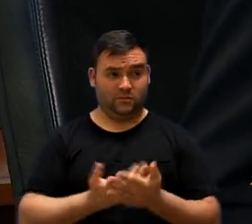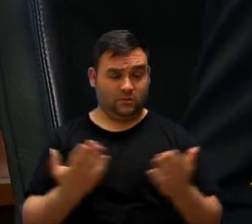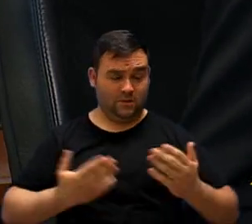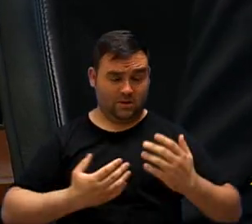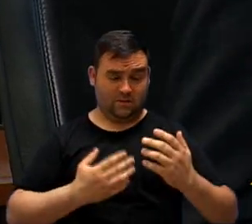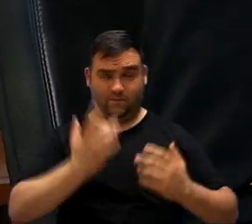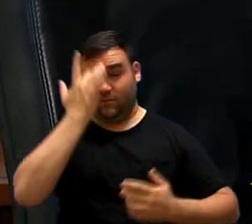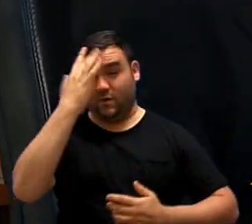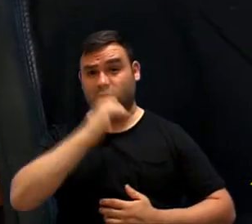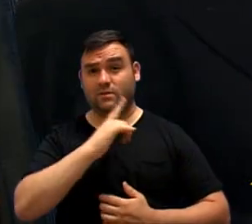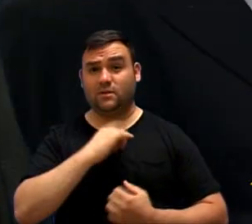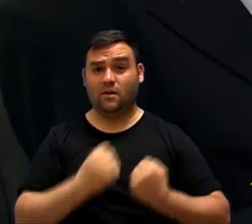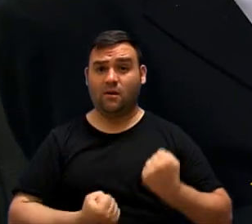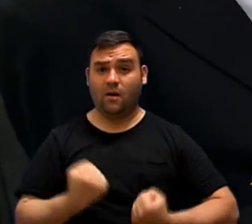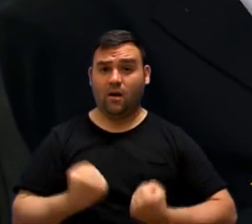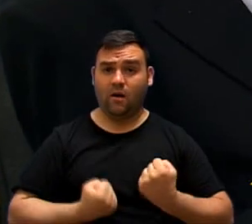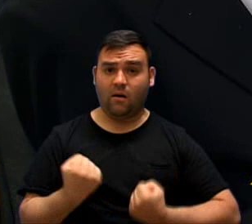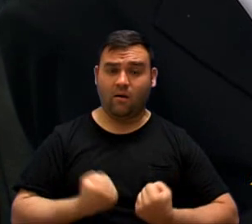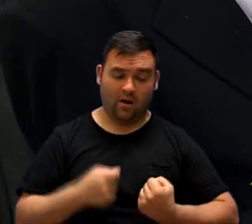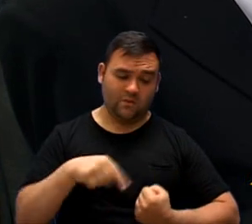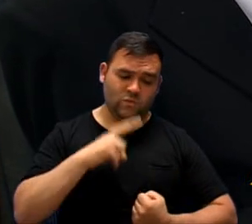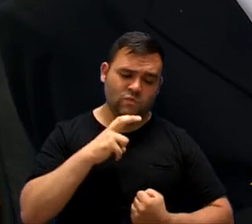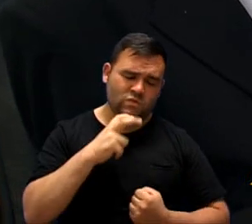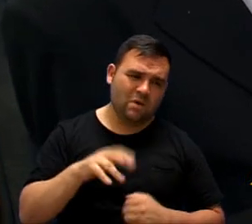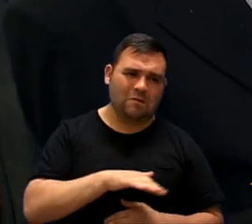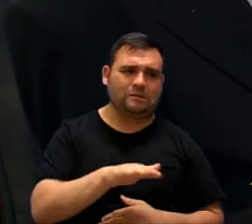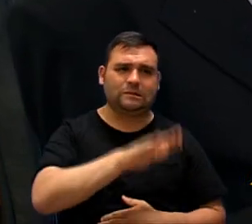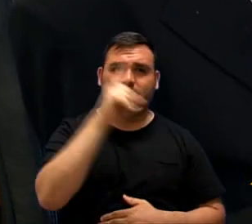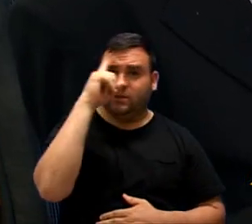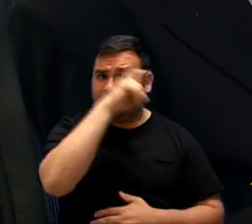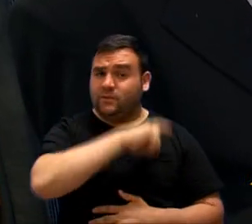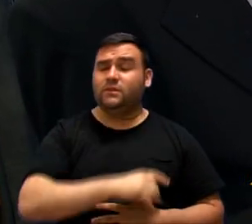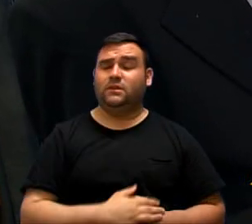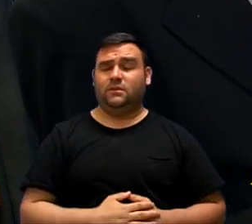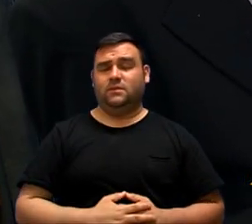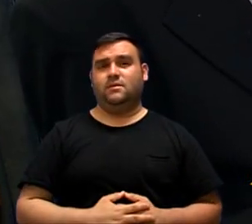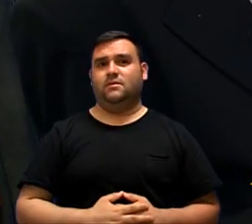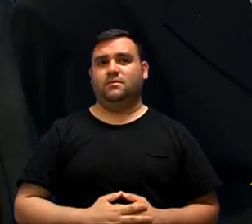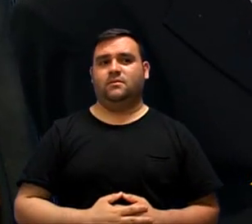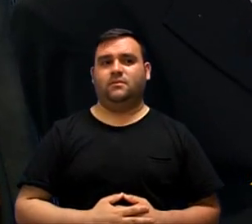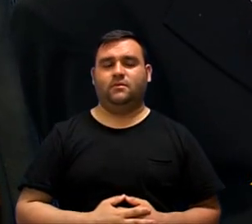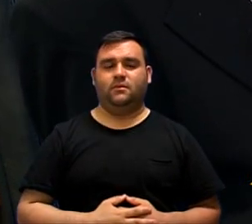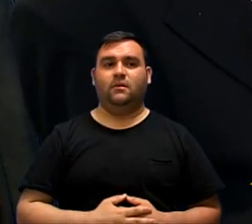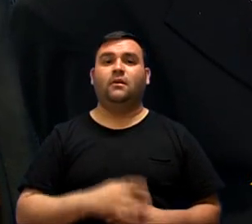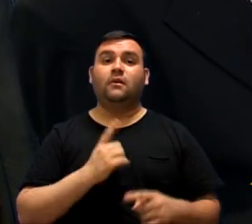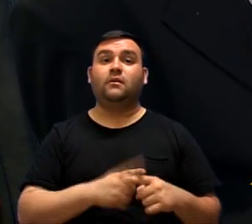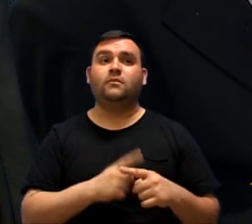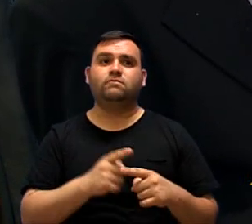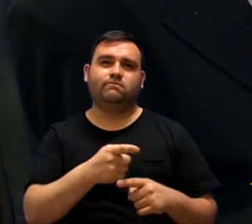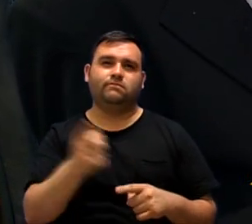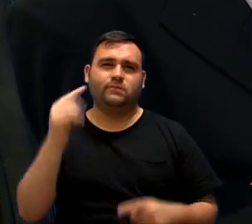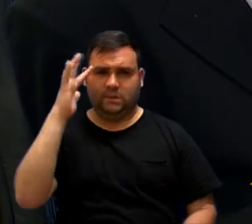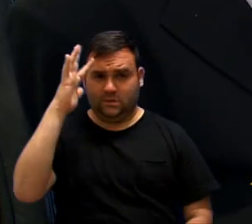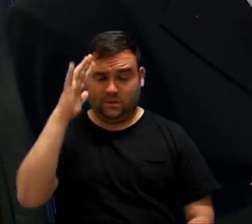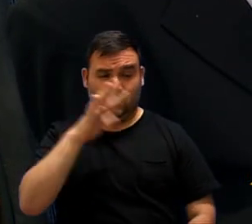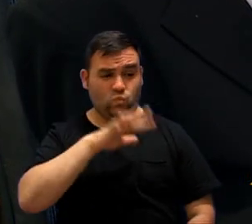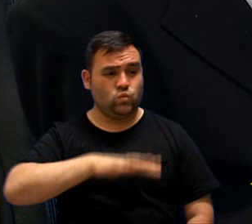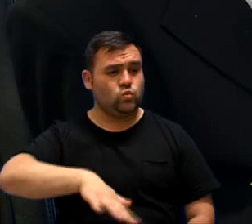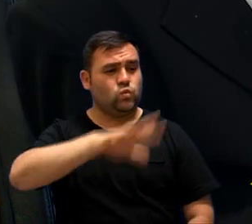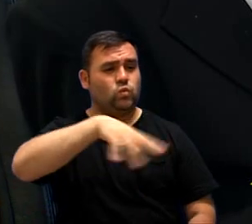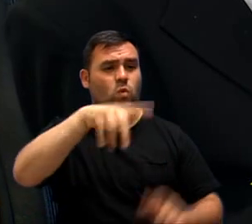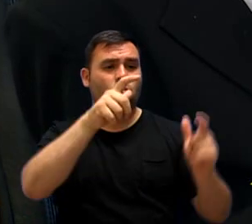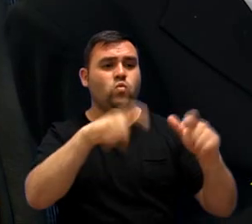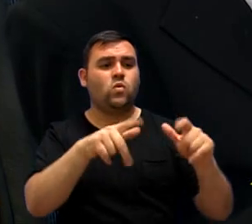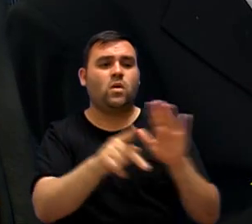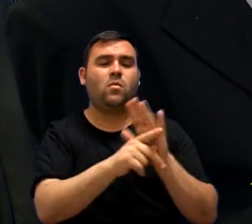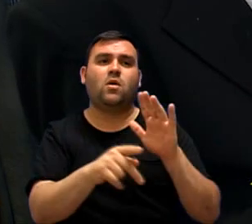mobilizar, você se mover em Sorocaba está ficando cada vez mais difícil. Para você ter uma ideia, toda aquela região